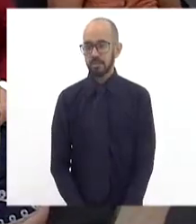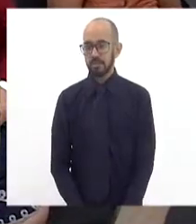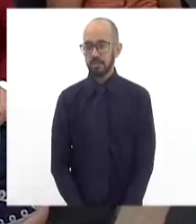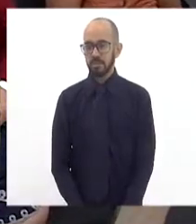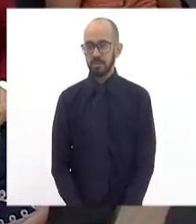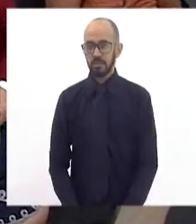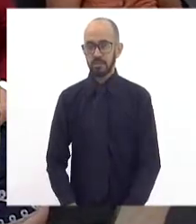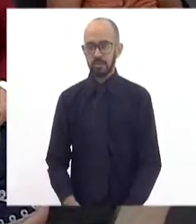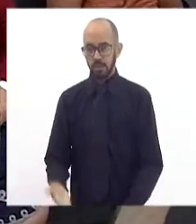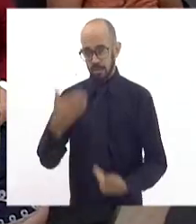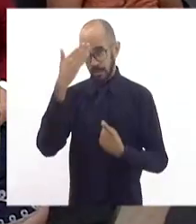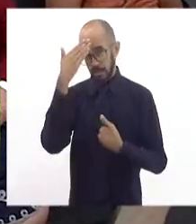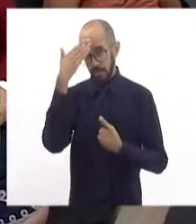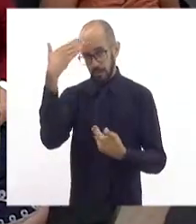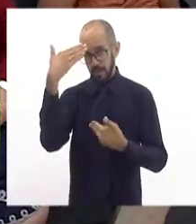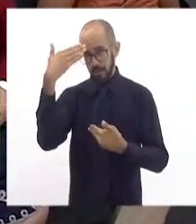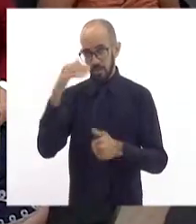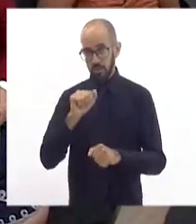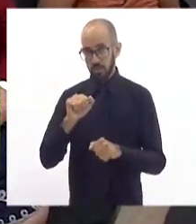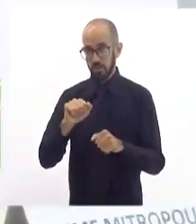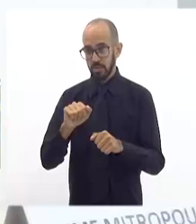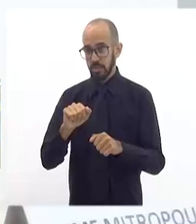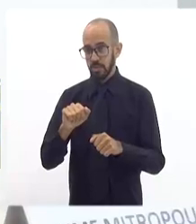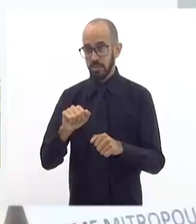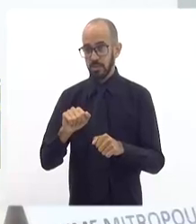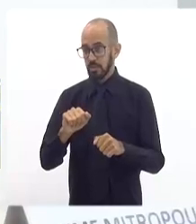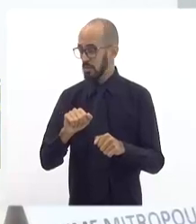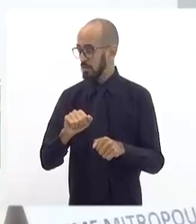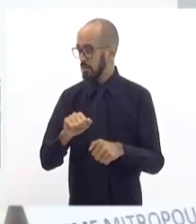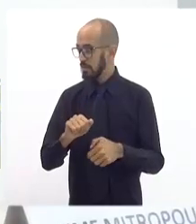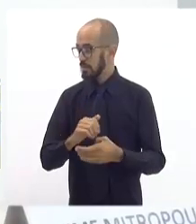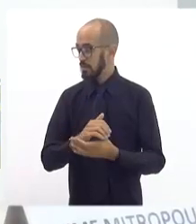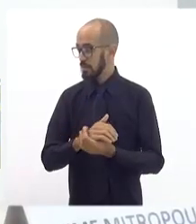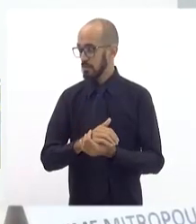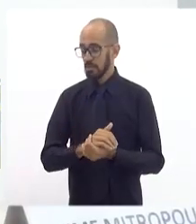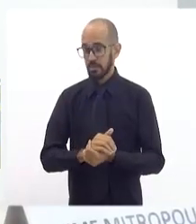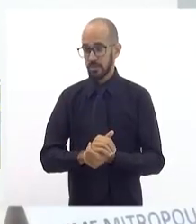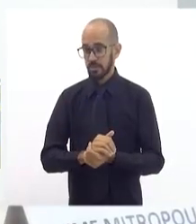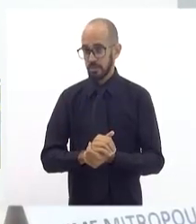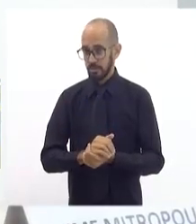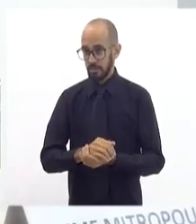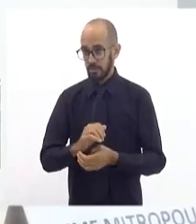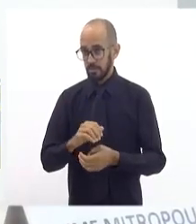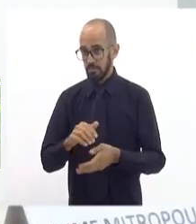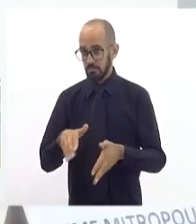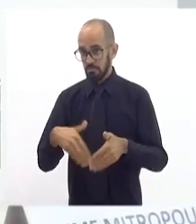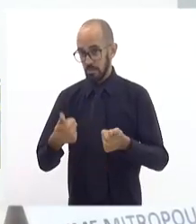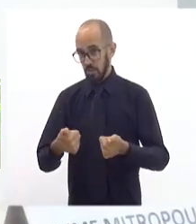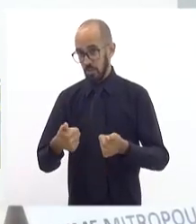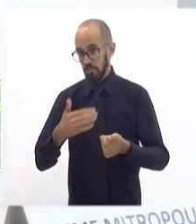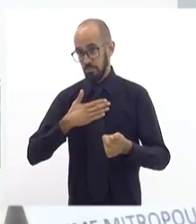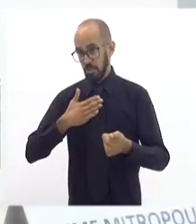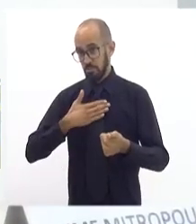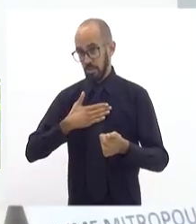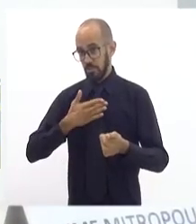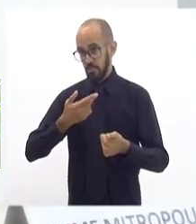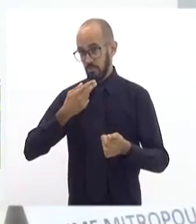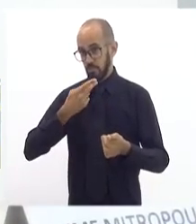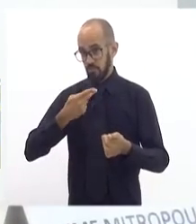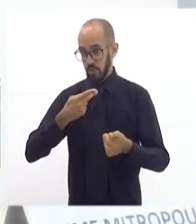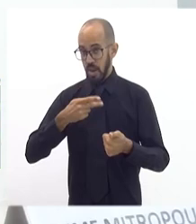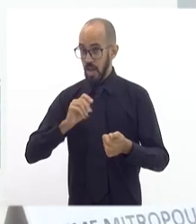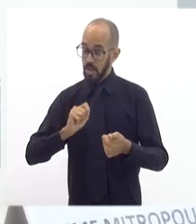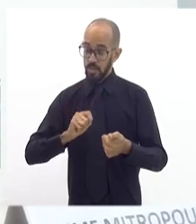agradeço agradeço e profundamente oportunidade prefiro falar nos